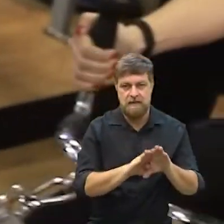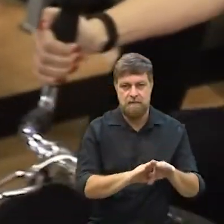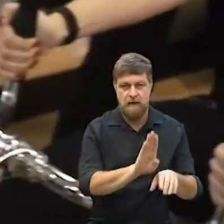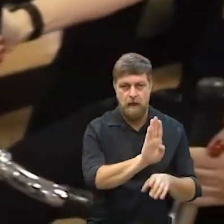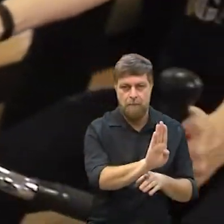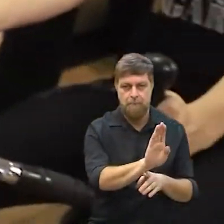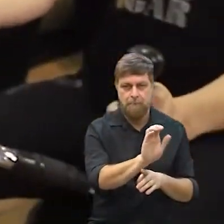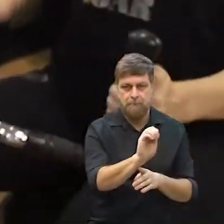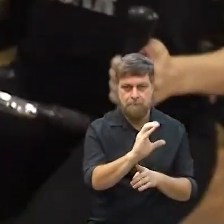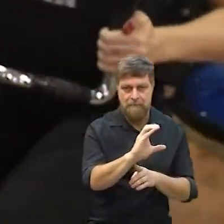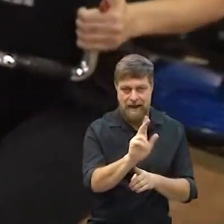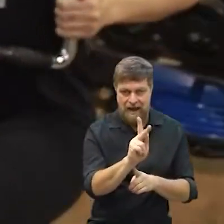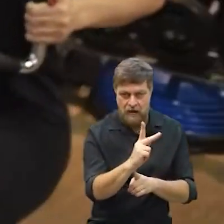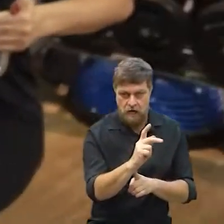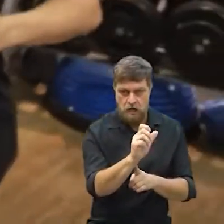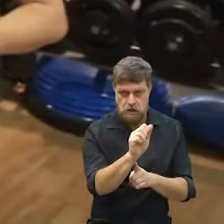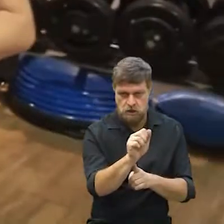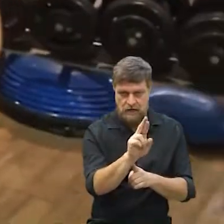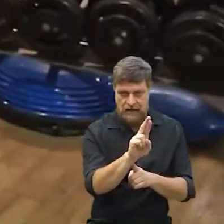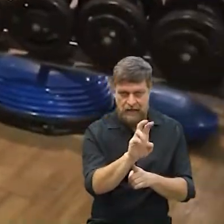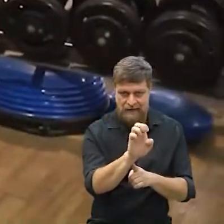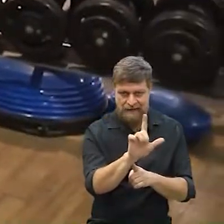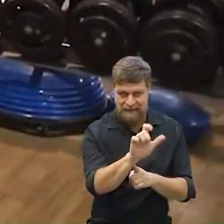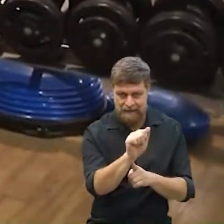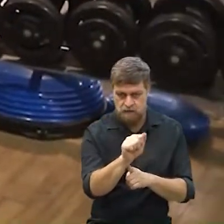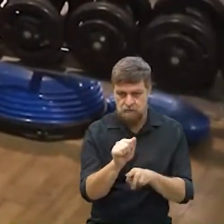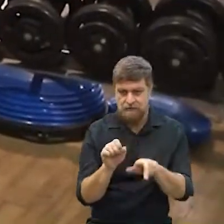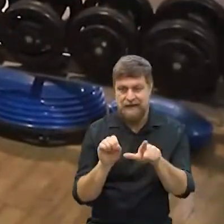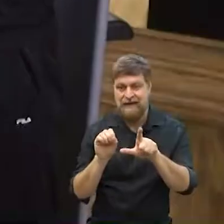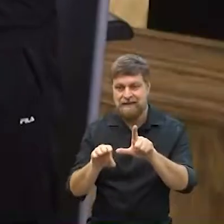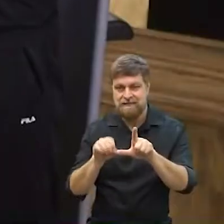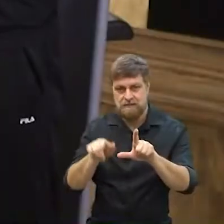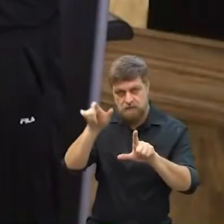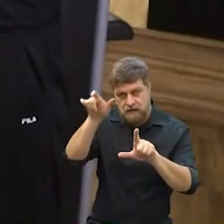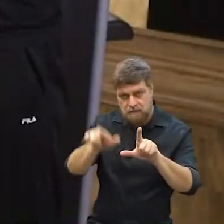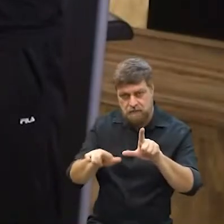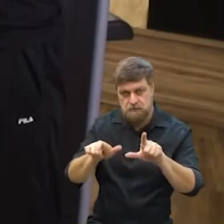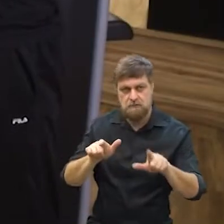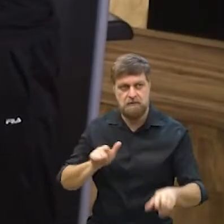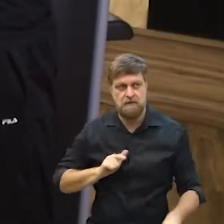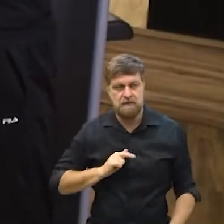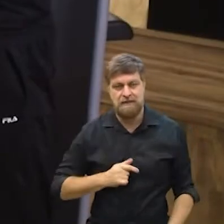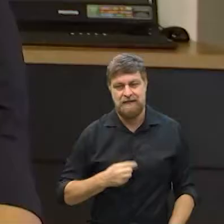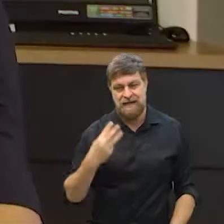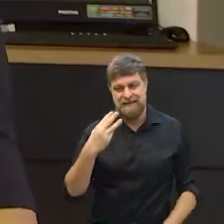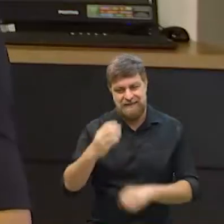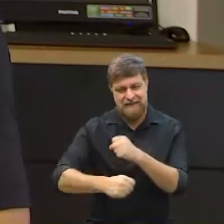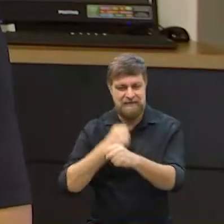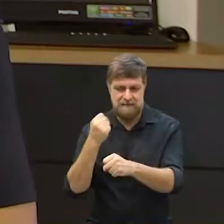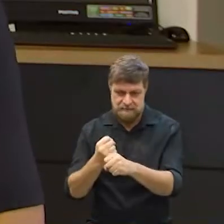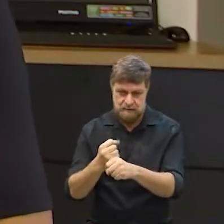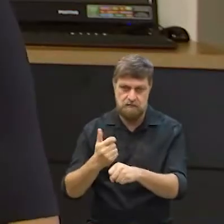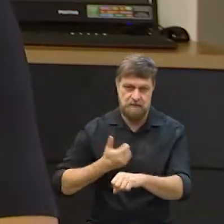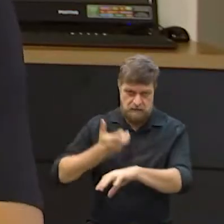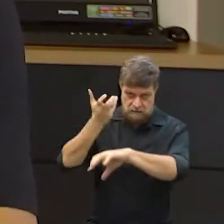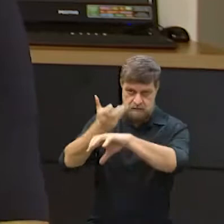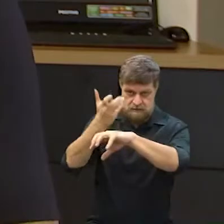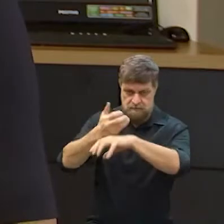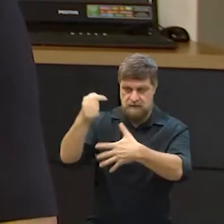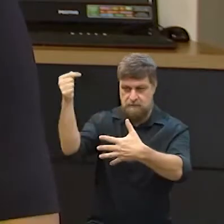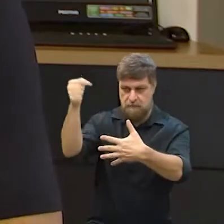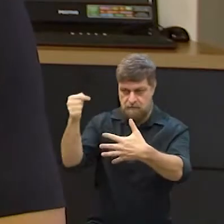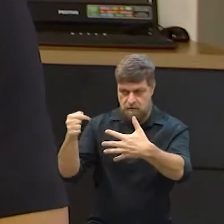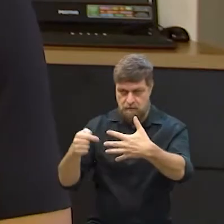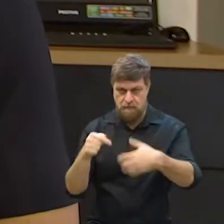bacharelado. Então, a linha da licenciatura, que é mais a parte pedagógica, escolar, essa pessoa pode durar aí até uns 2, 3 anos, dependendo da grade